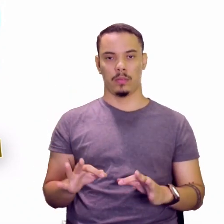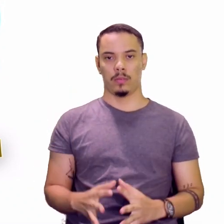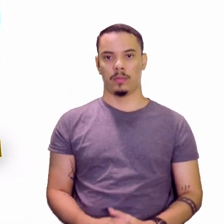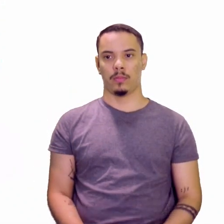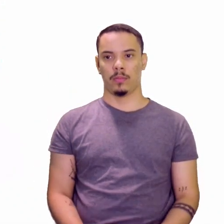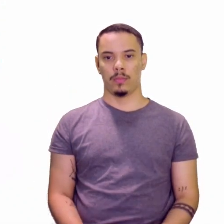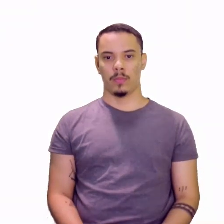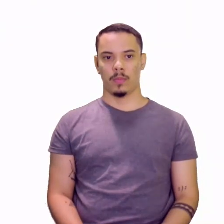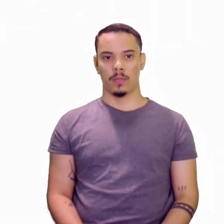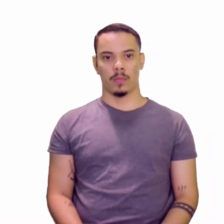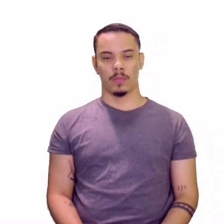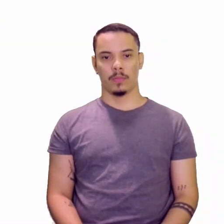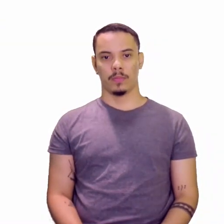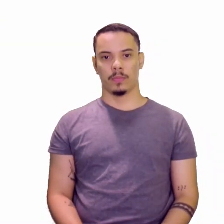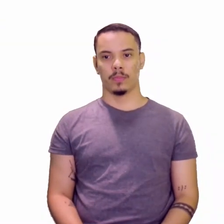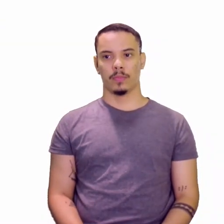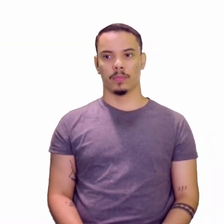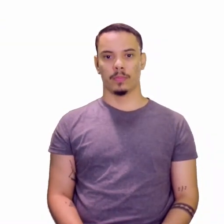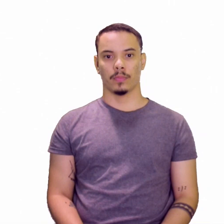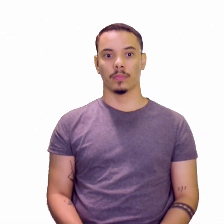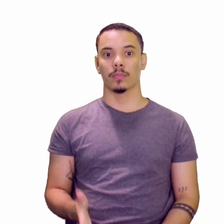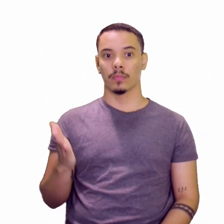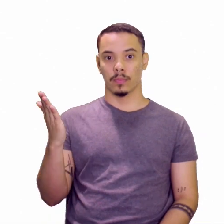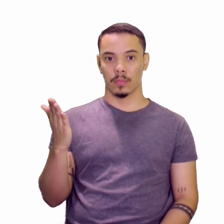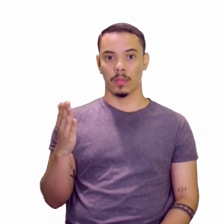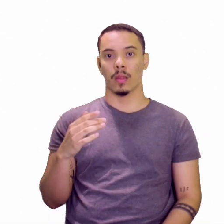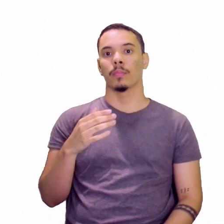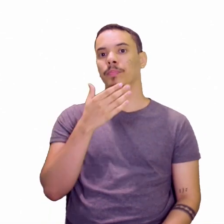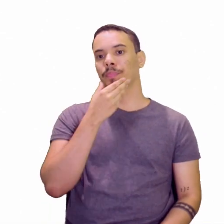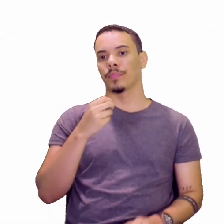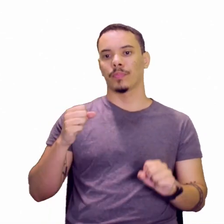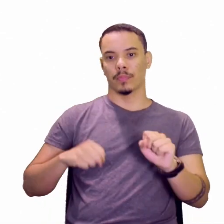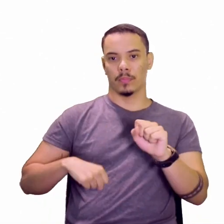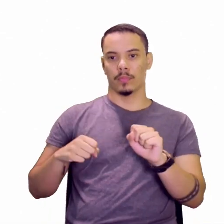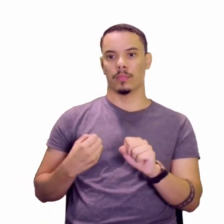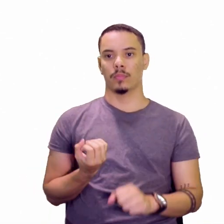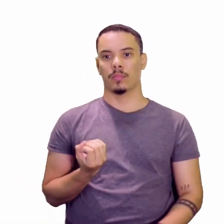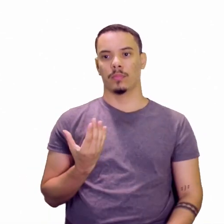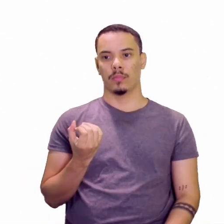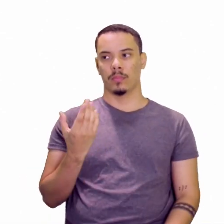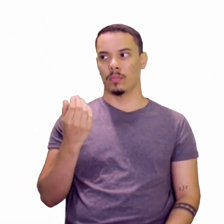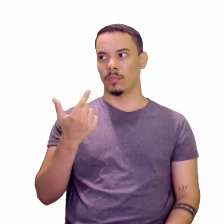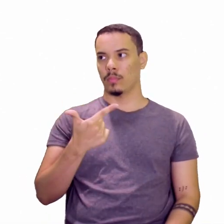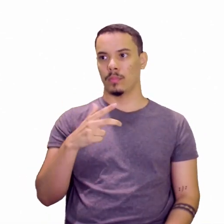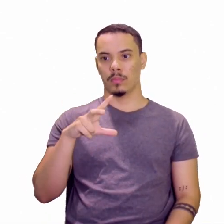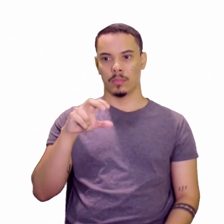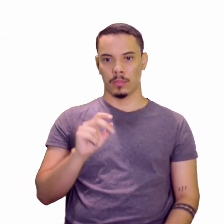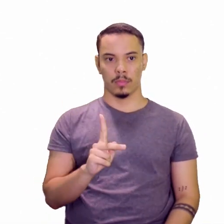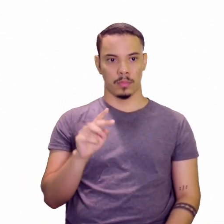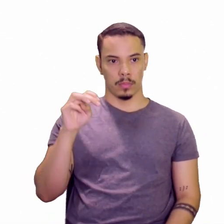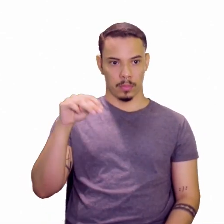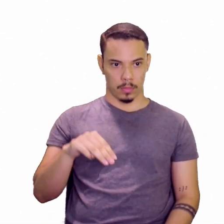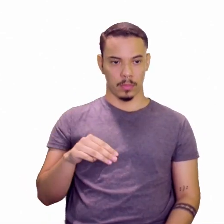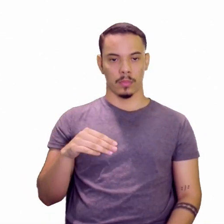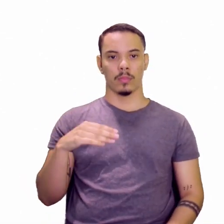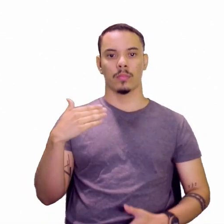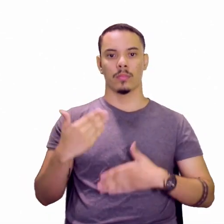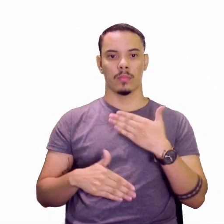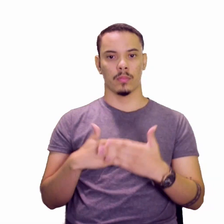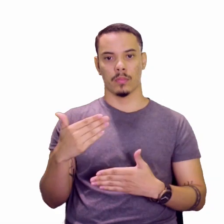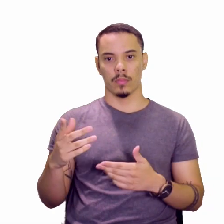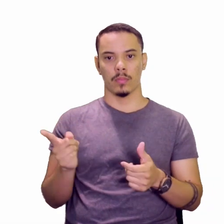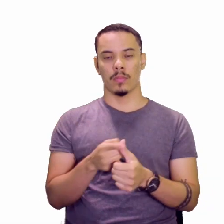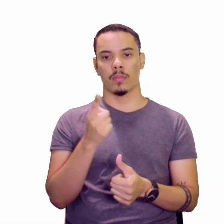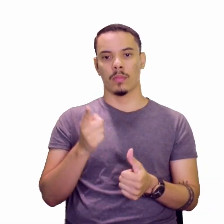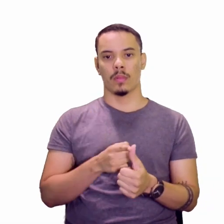Exato. Questão 2. Um motoqueiro ele viaja uma distância de 250 quilômetros, né?